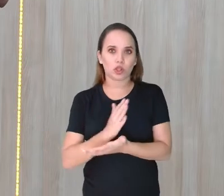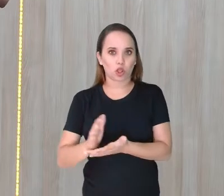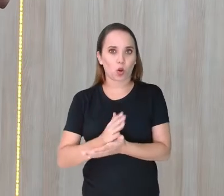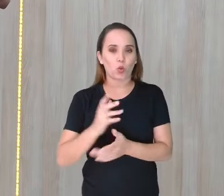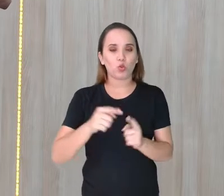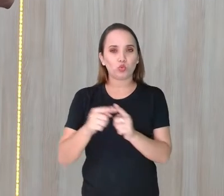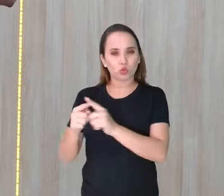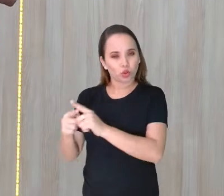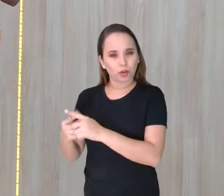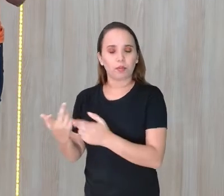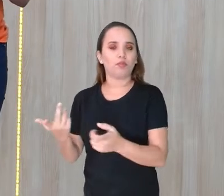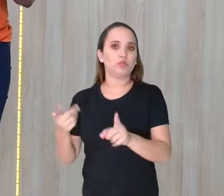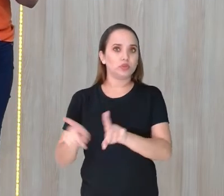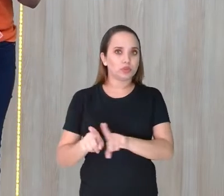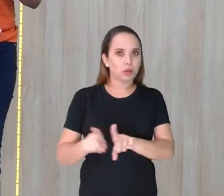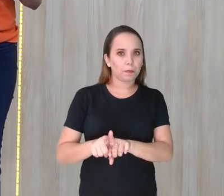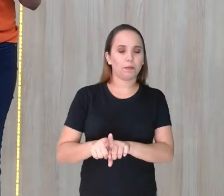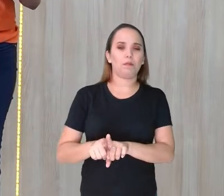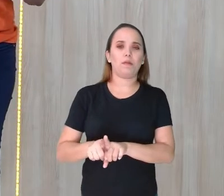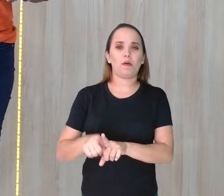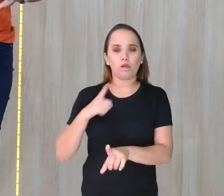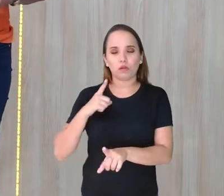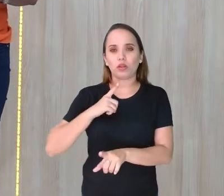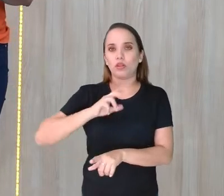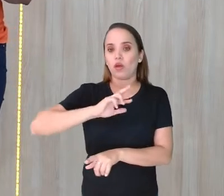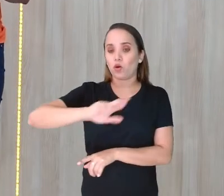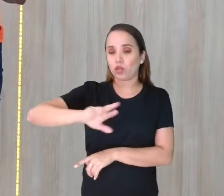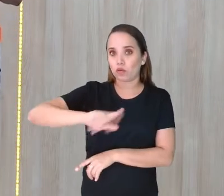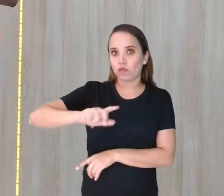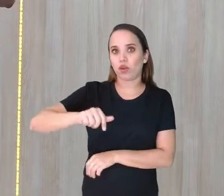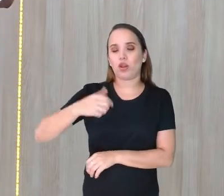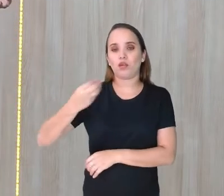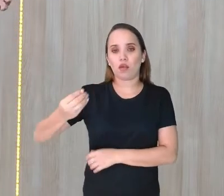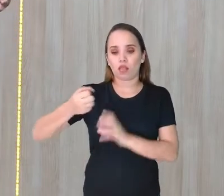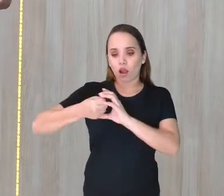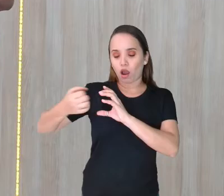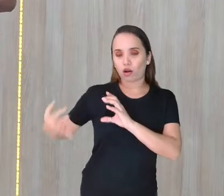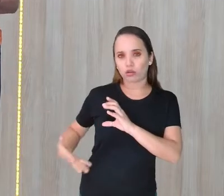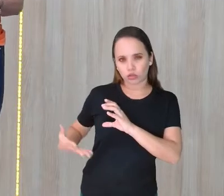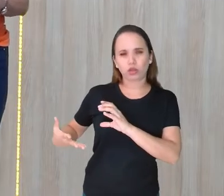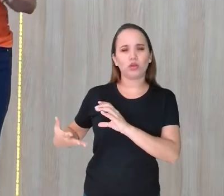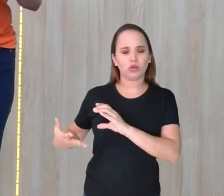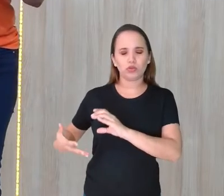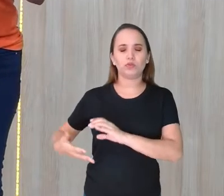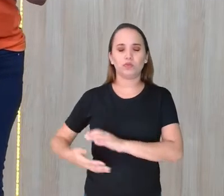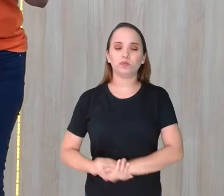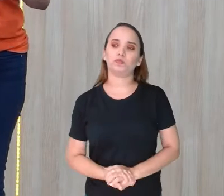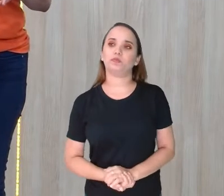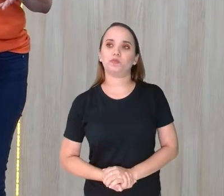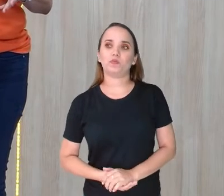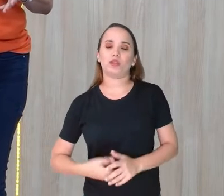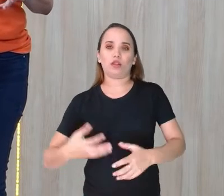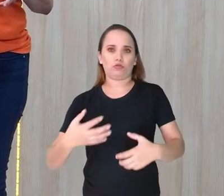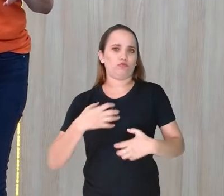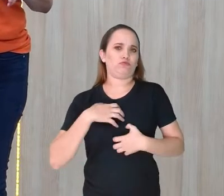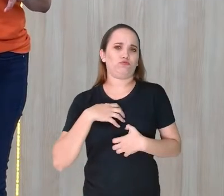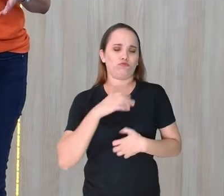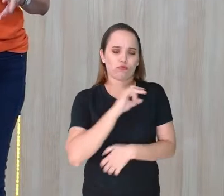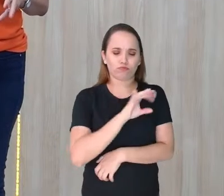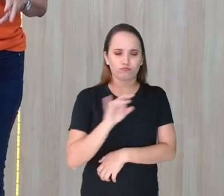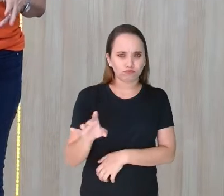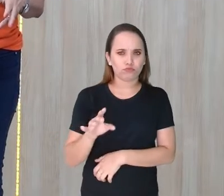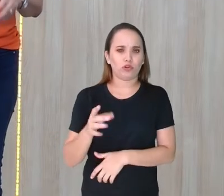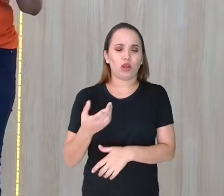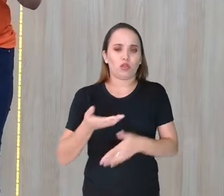como também eles sofrem diferentes mudanças na característica, né? É de um jeitozinho